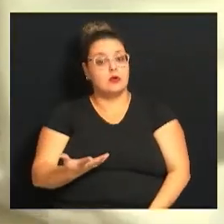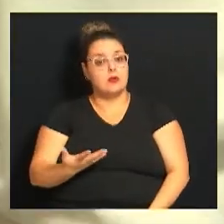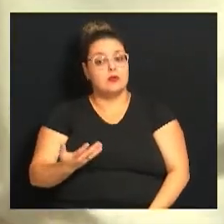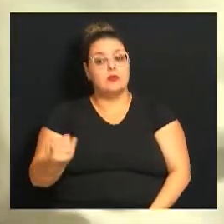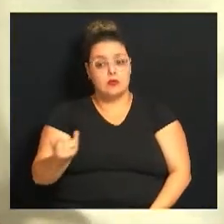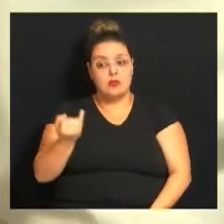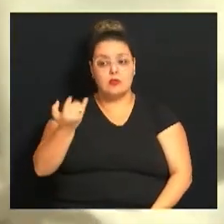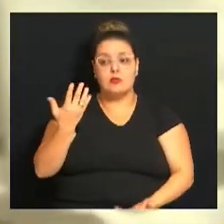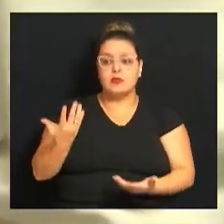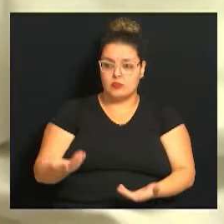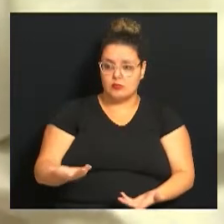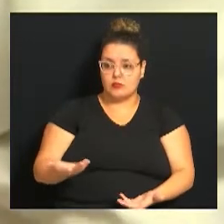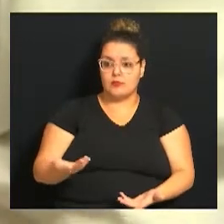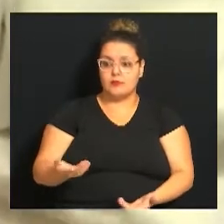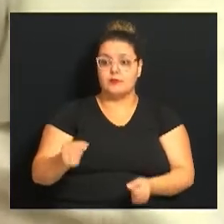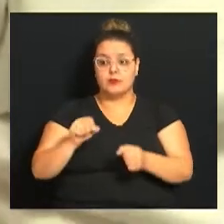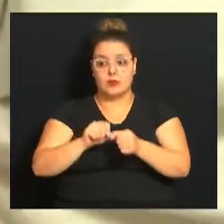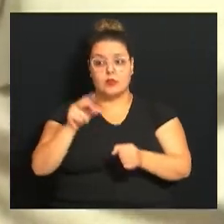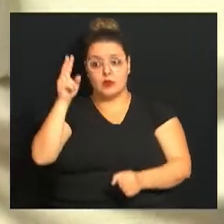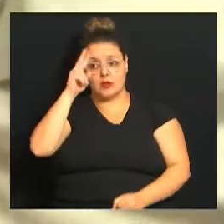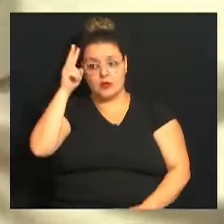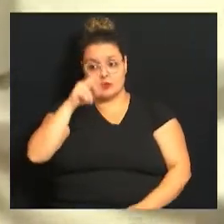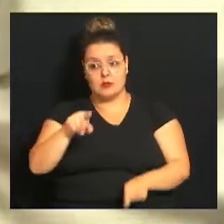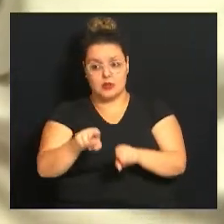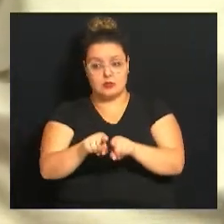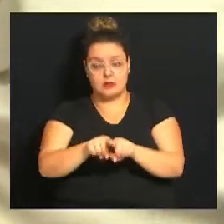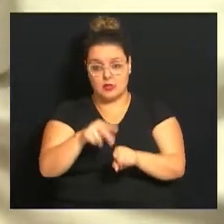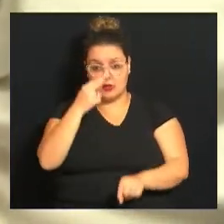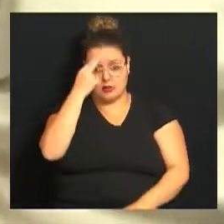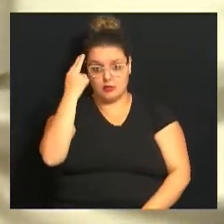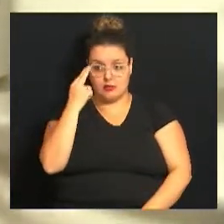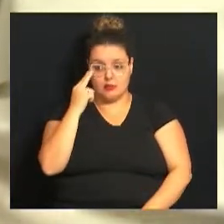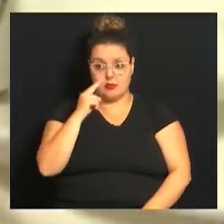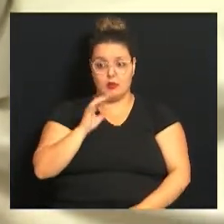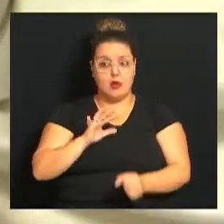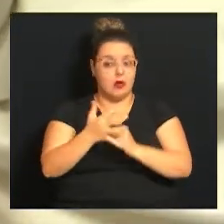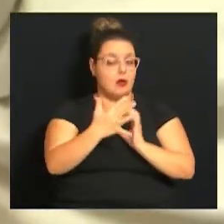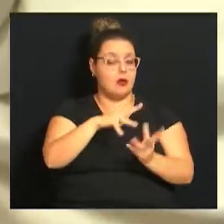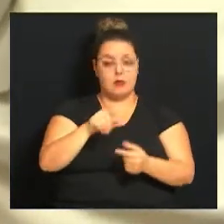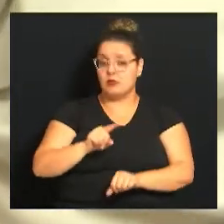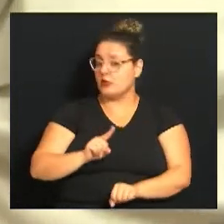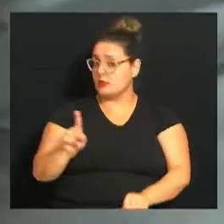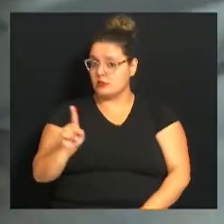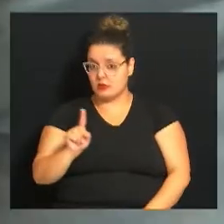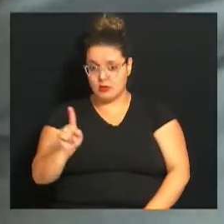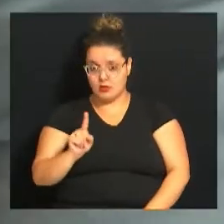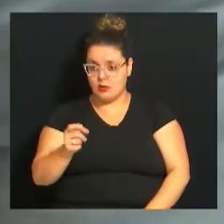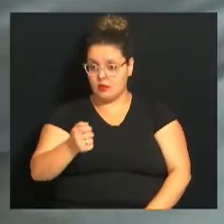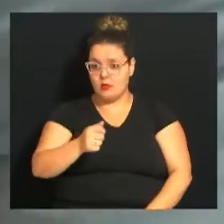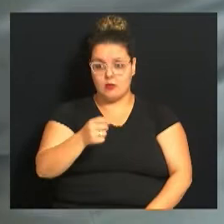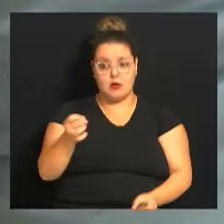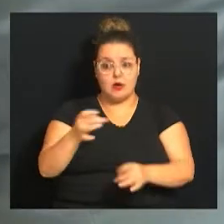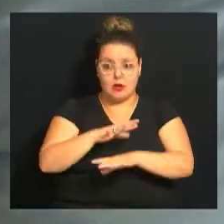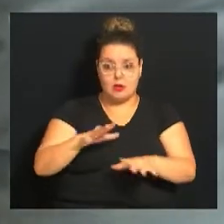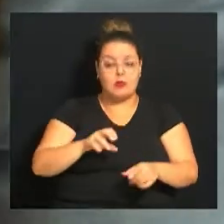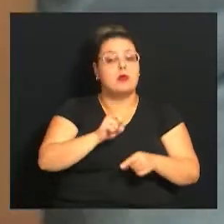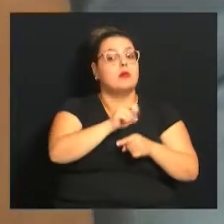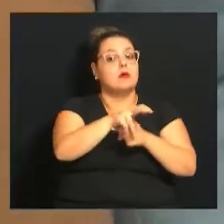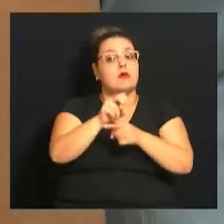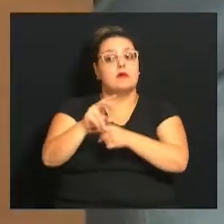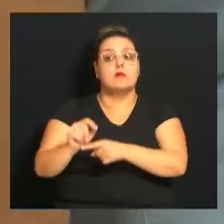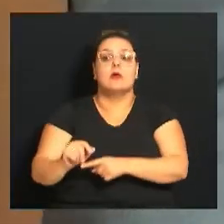importante. Isso nos faz lembrar também, Gabriel, que a pandemia não só não acabou, como temos muitos vírus circulando aí pelo ar, não é